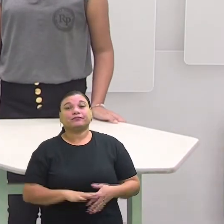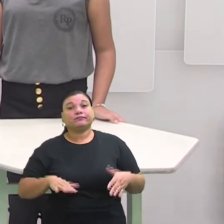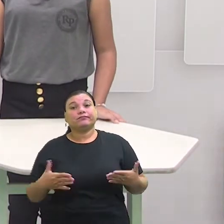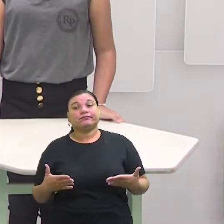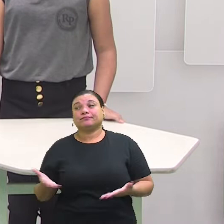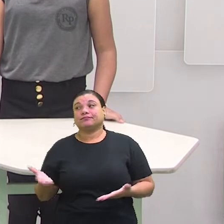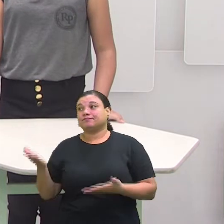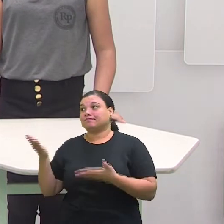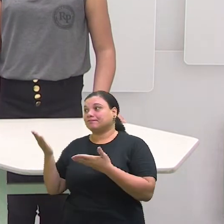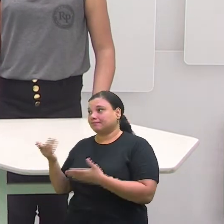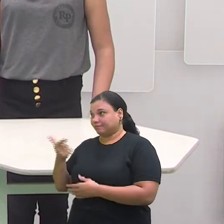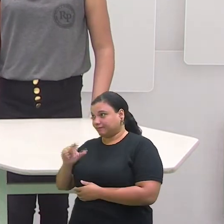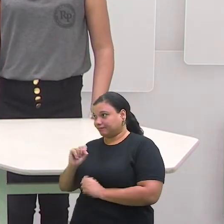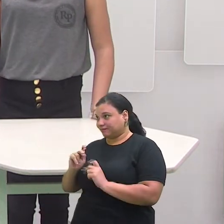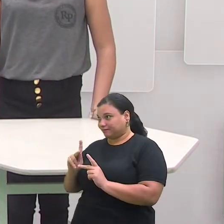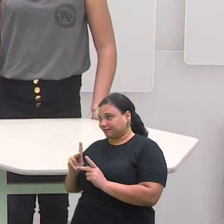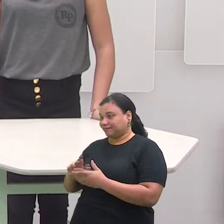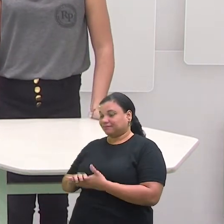Nicole...